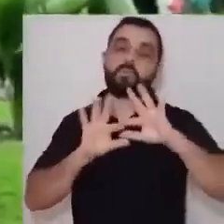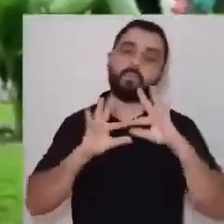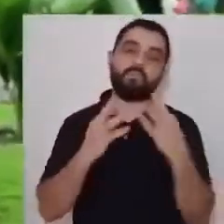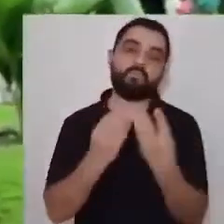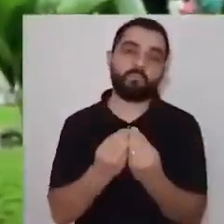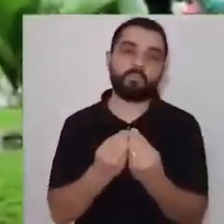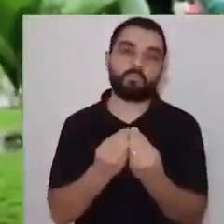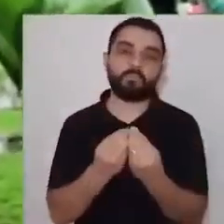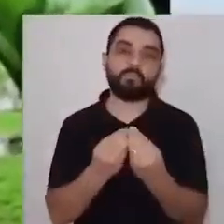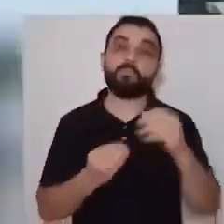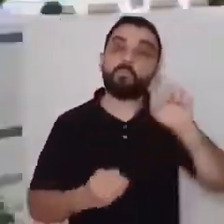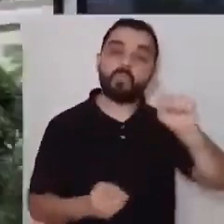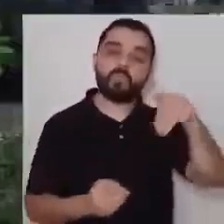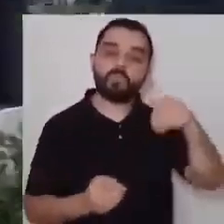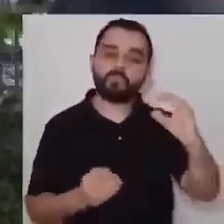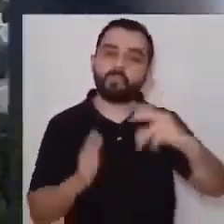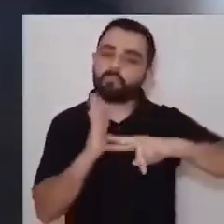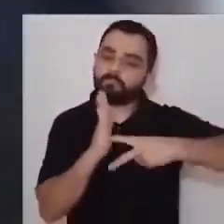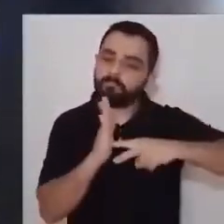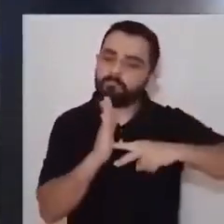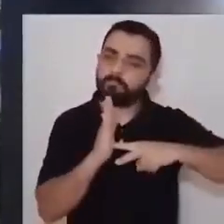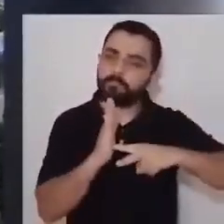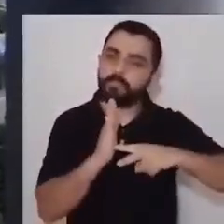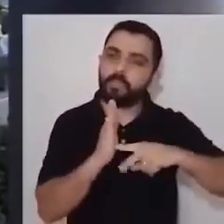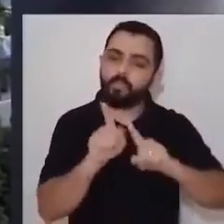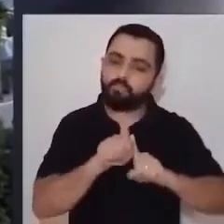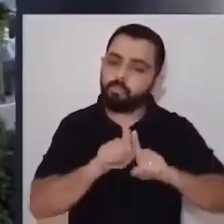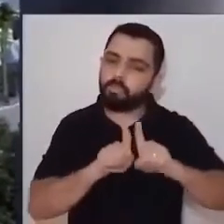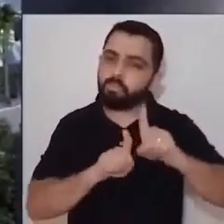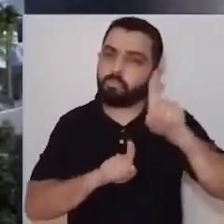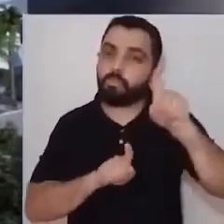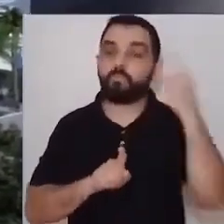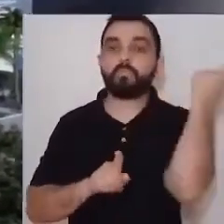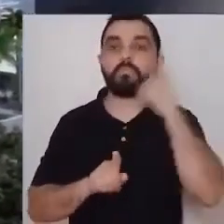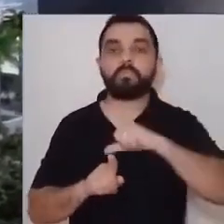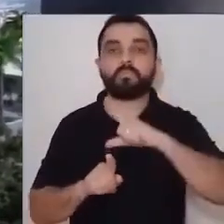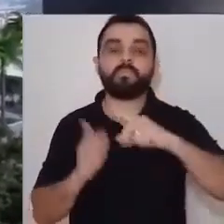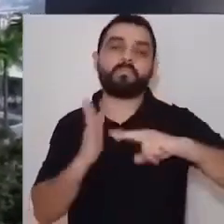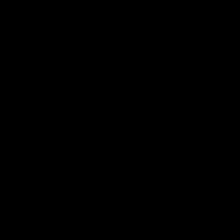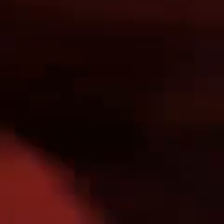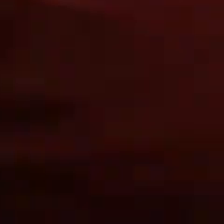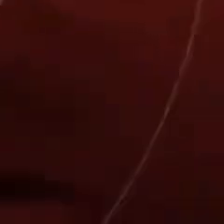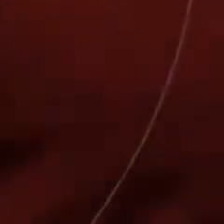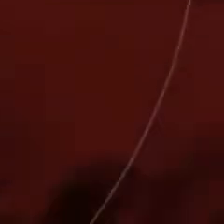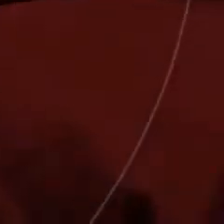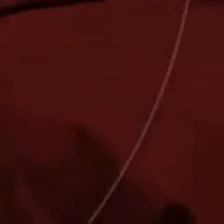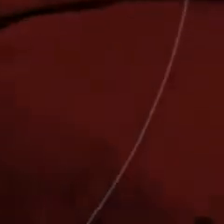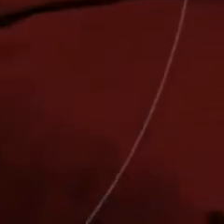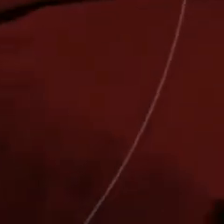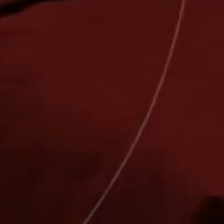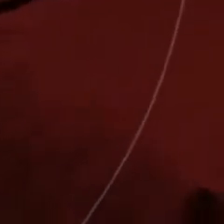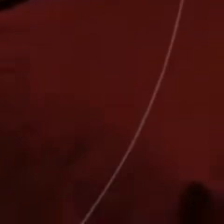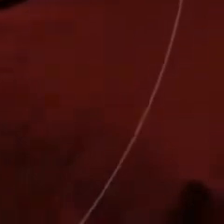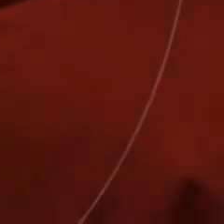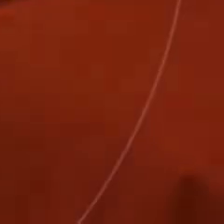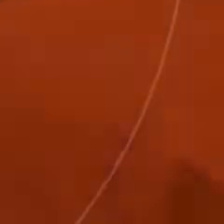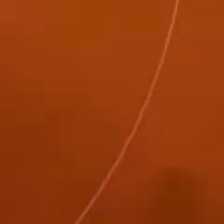associados e dependentes. É o SMC à frente de seu tempo, mantendo a vanguarda.